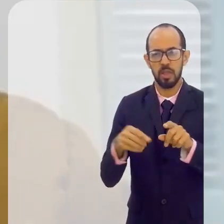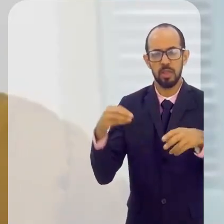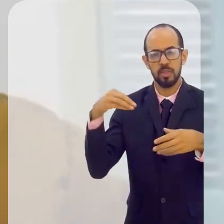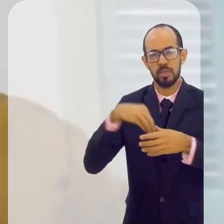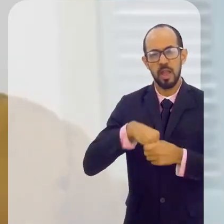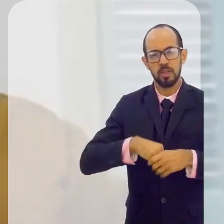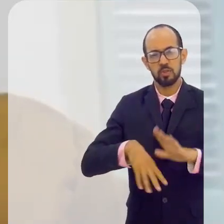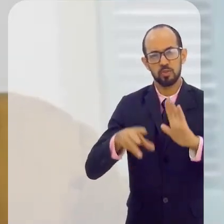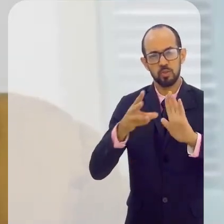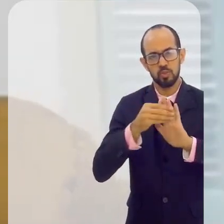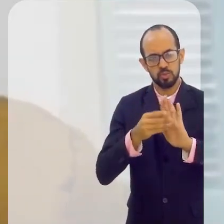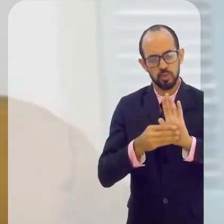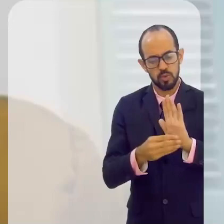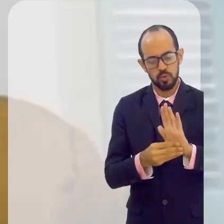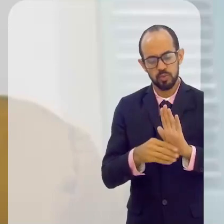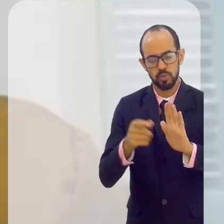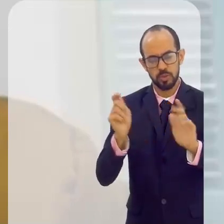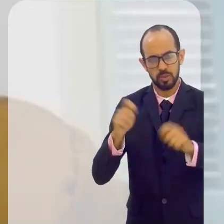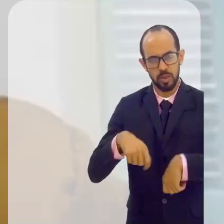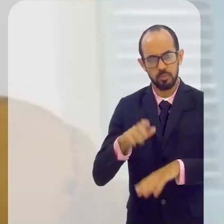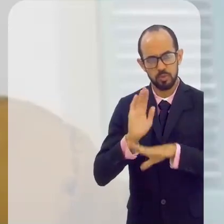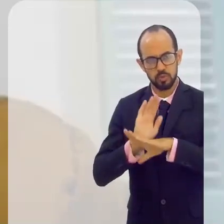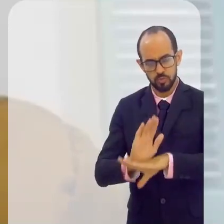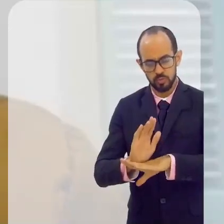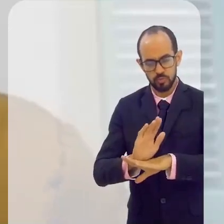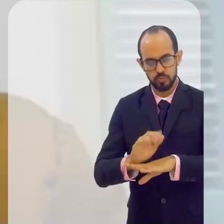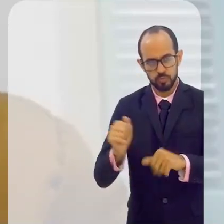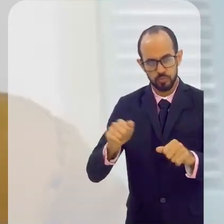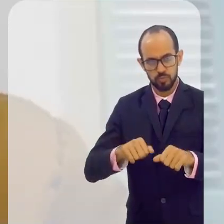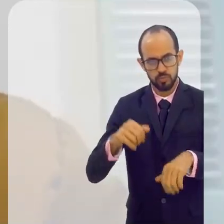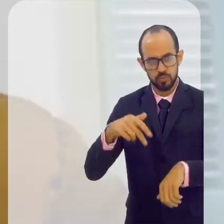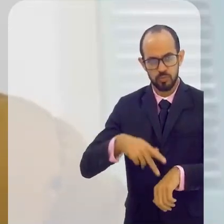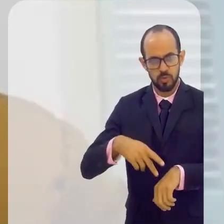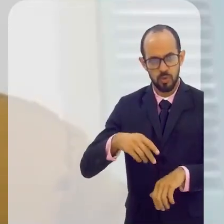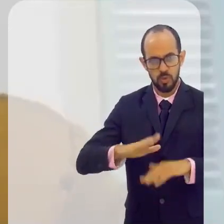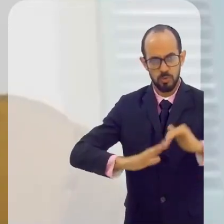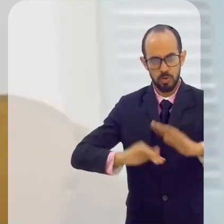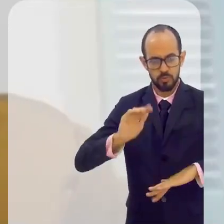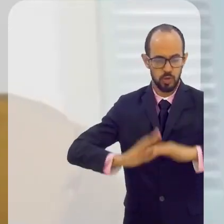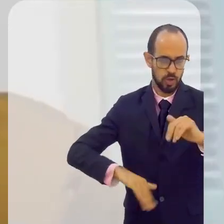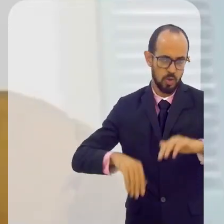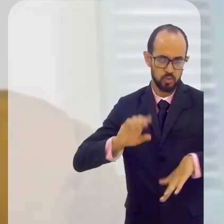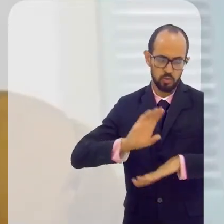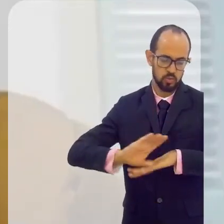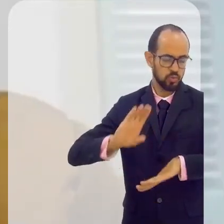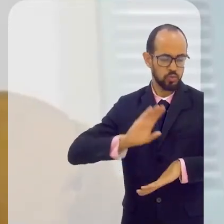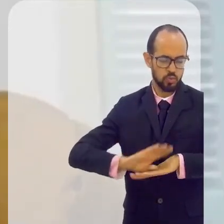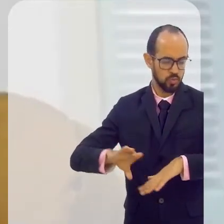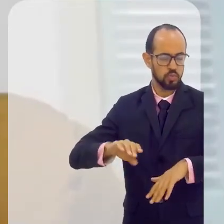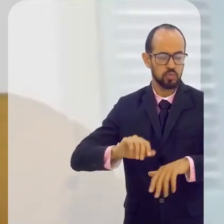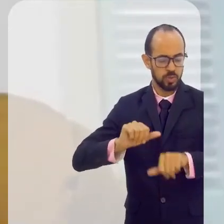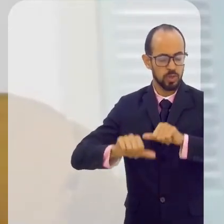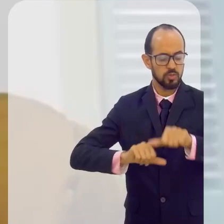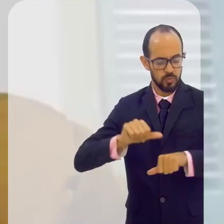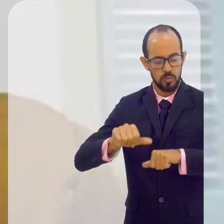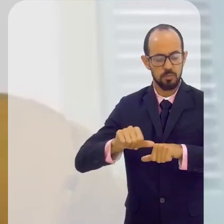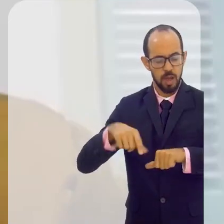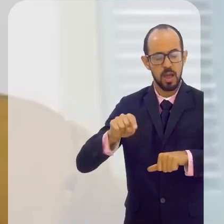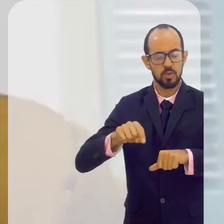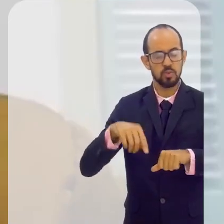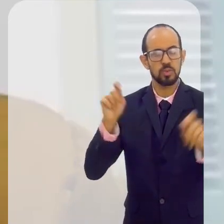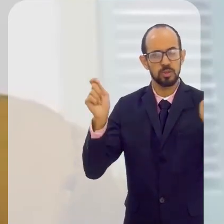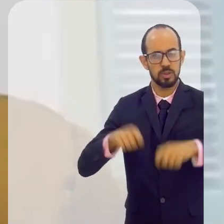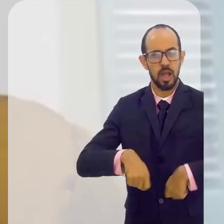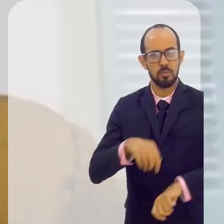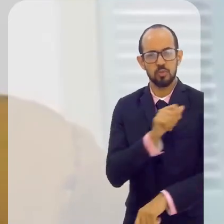rol dos nossos cursos, que a gente tem condições de colaborar com a expertise dos cursos, se transformar de fato em algo que o